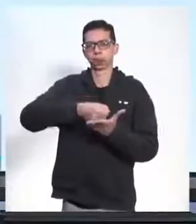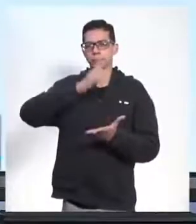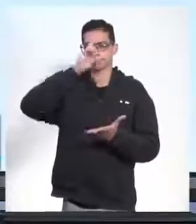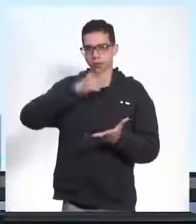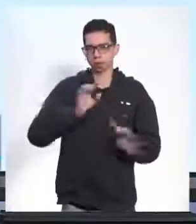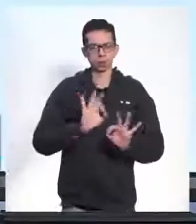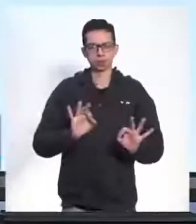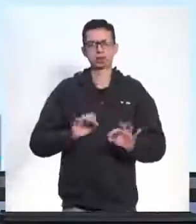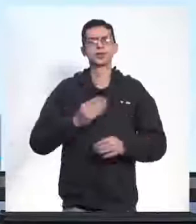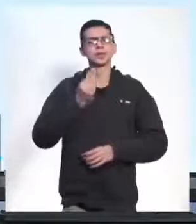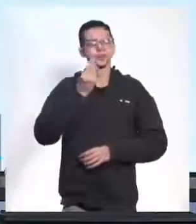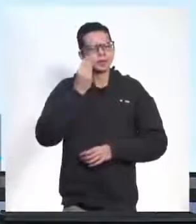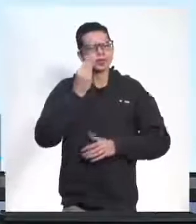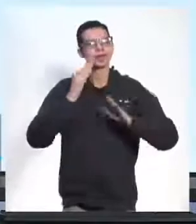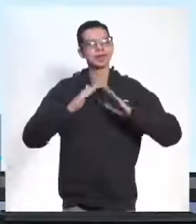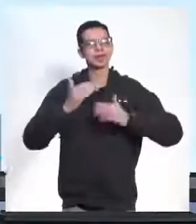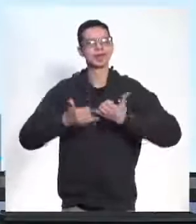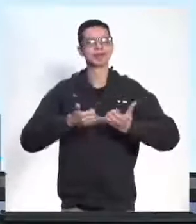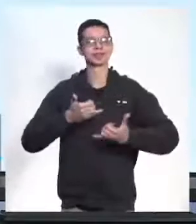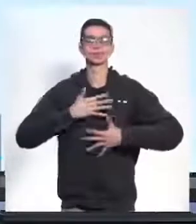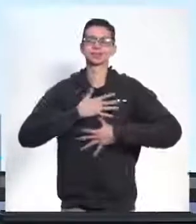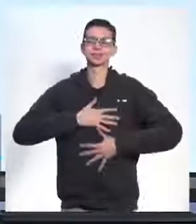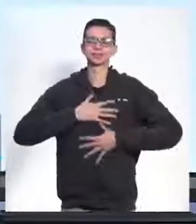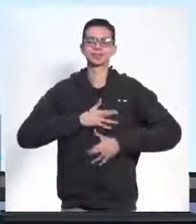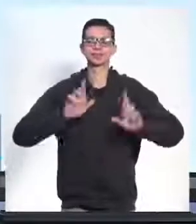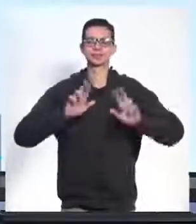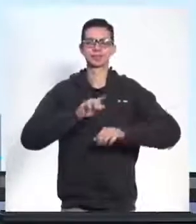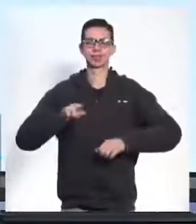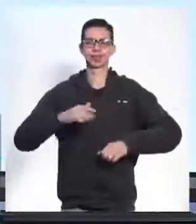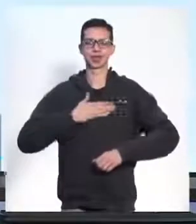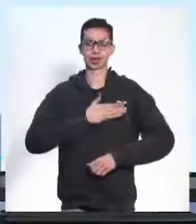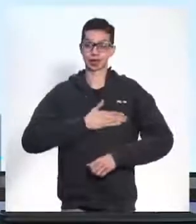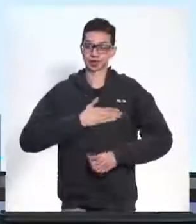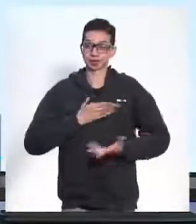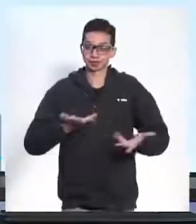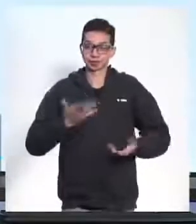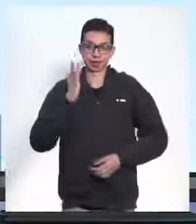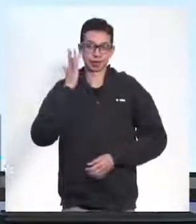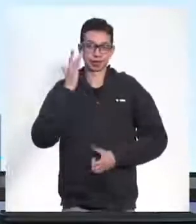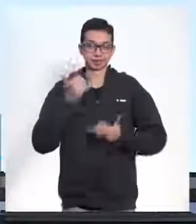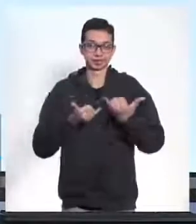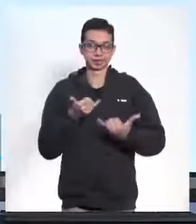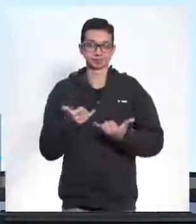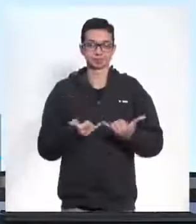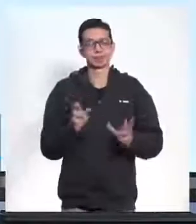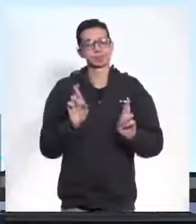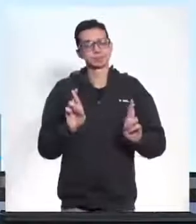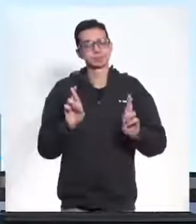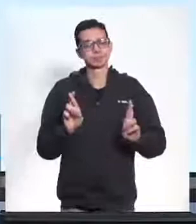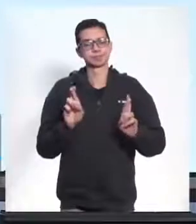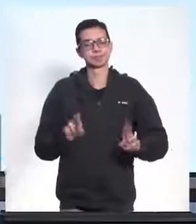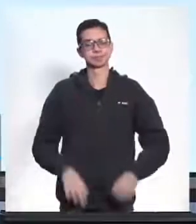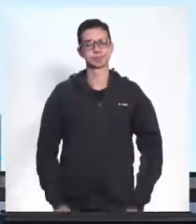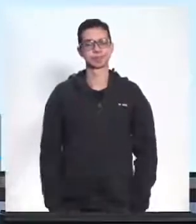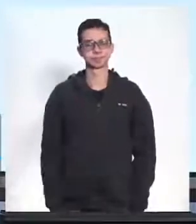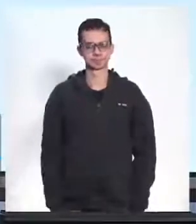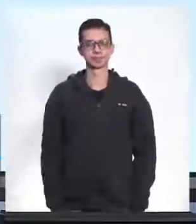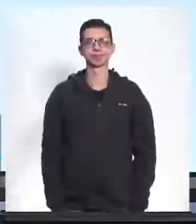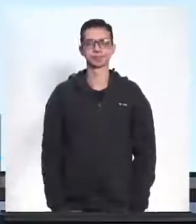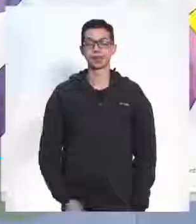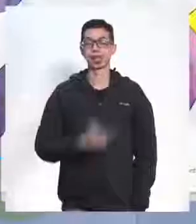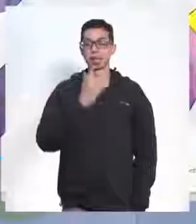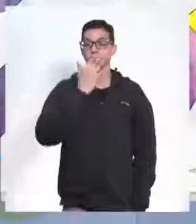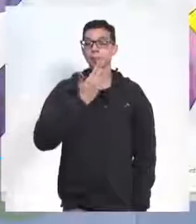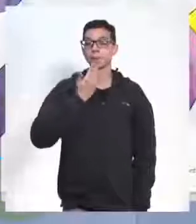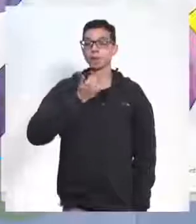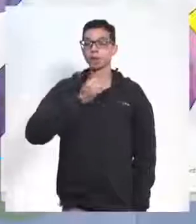um prazer. Espero que vocês tenham gostado desse jogo. A dinâmica é mais ou menos essa. A ideia dos 2 dados é a melhor, né? Aí a